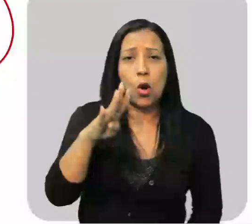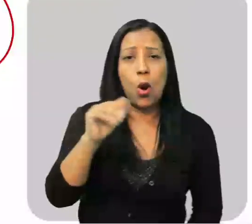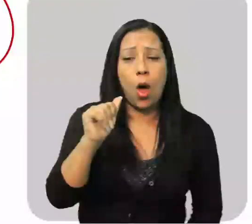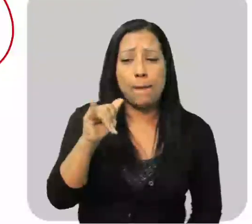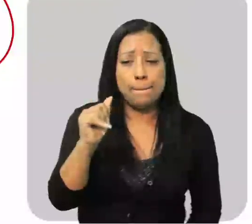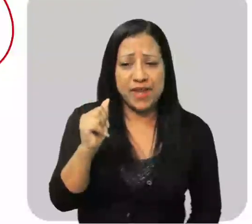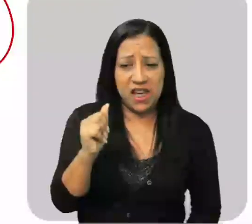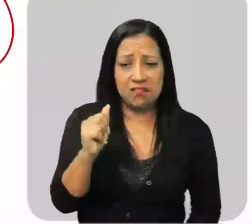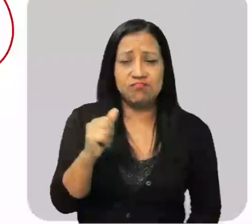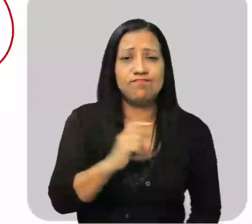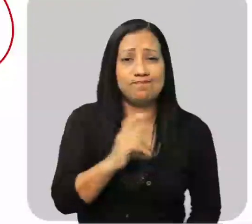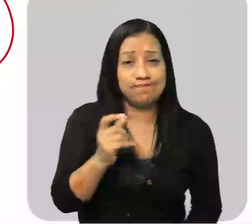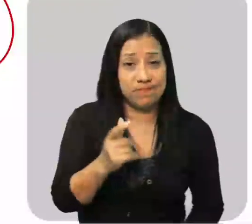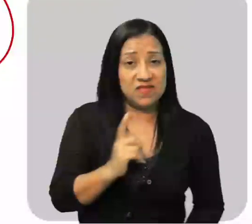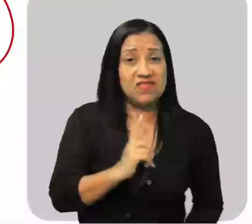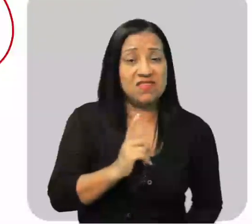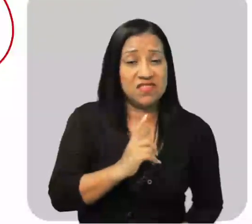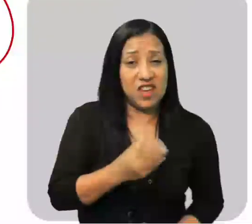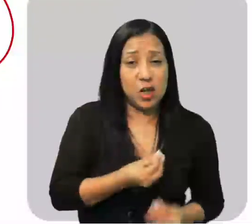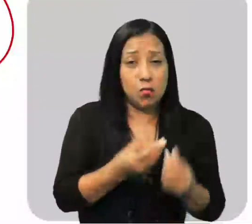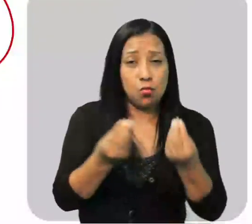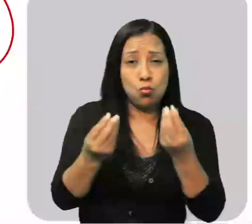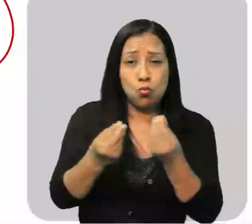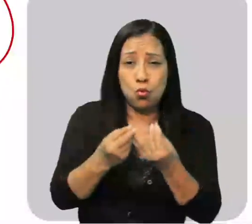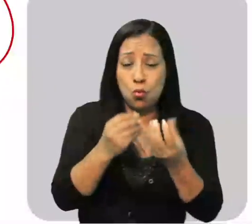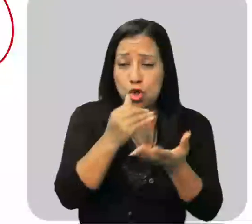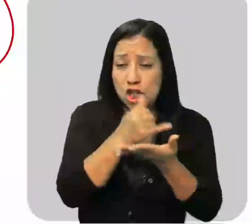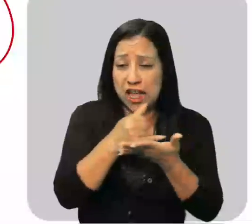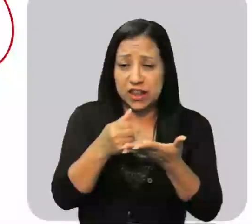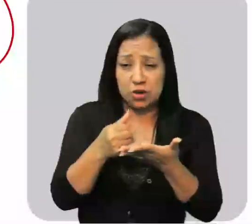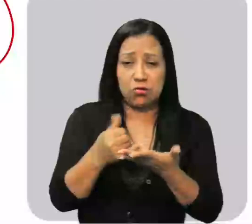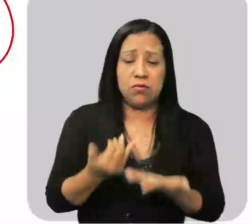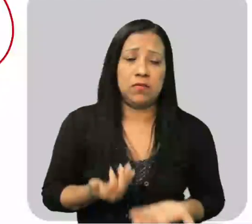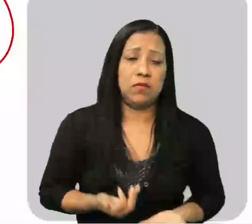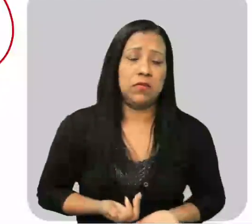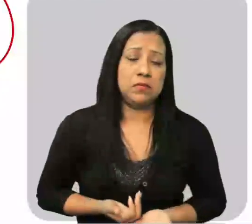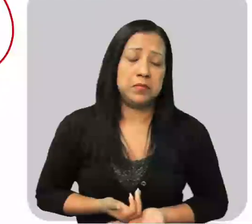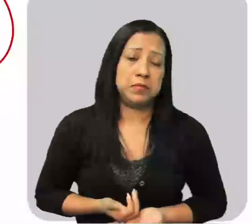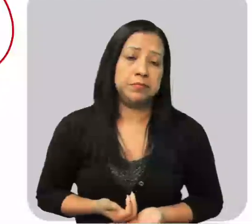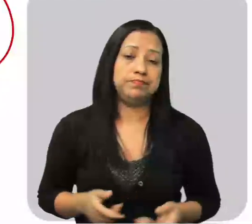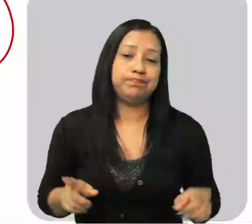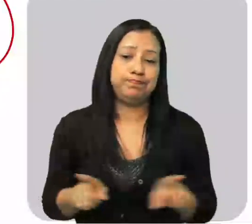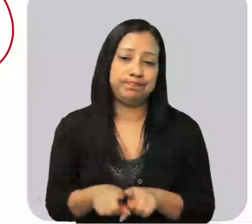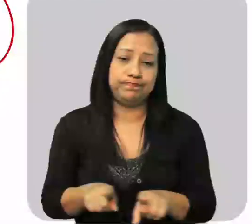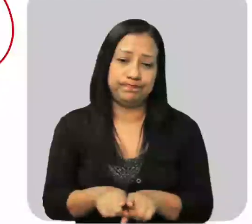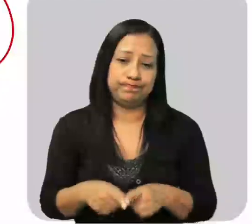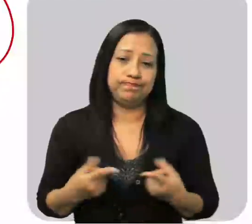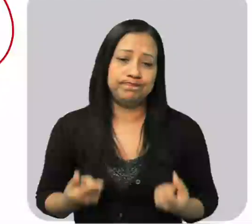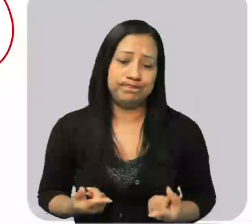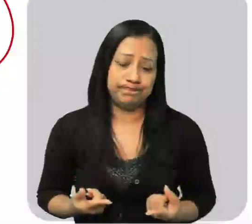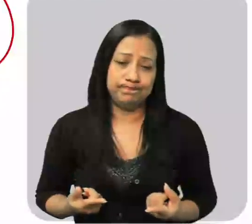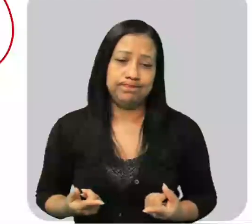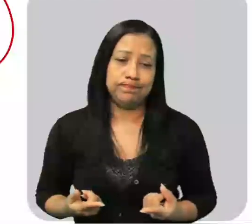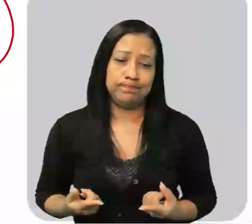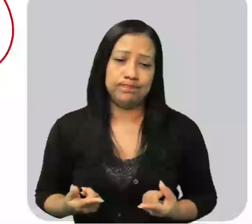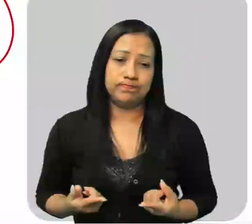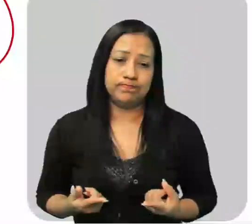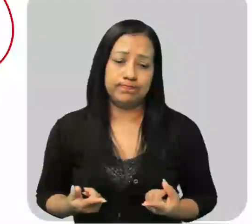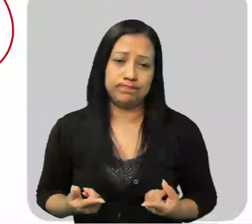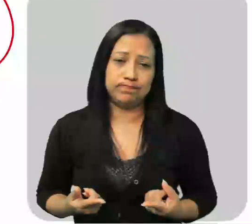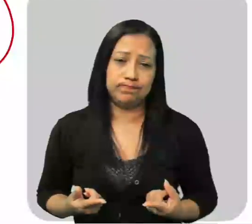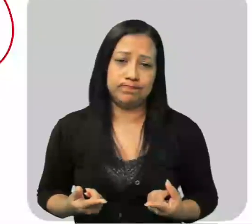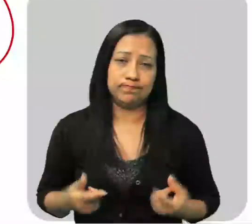como Bolívia, Colômbia, né, que são grandes produtores de drogas. Beleza?